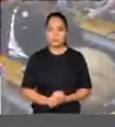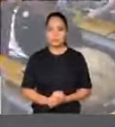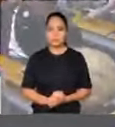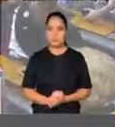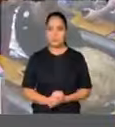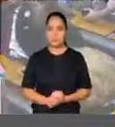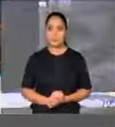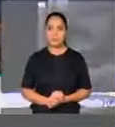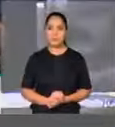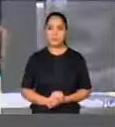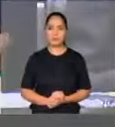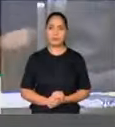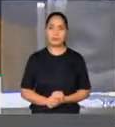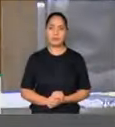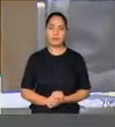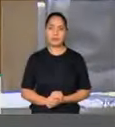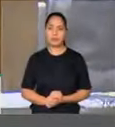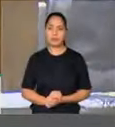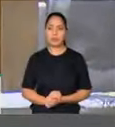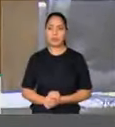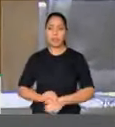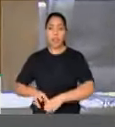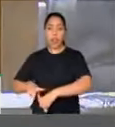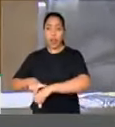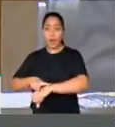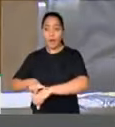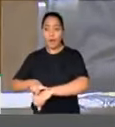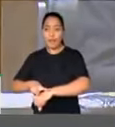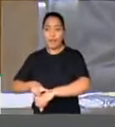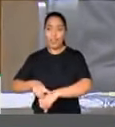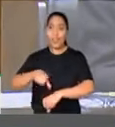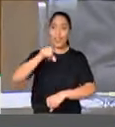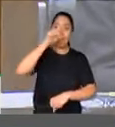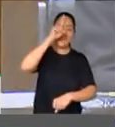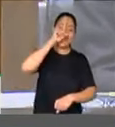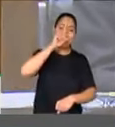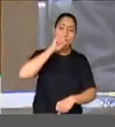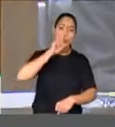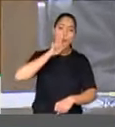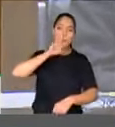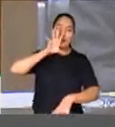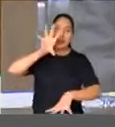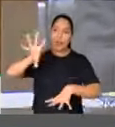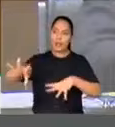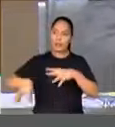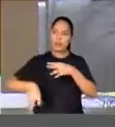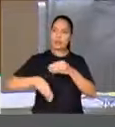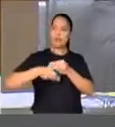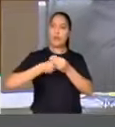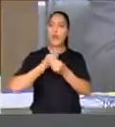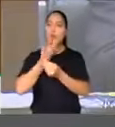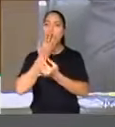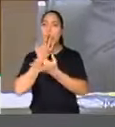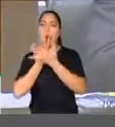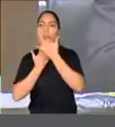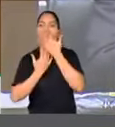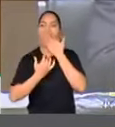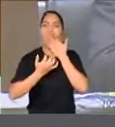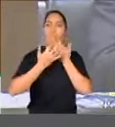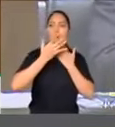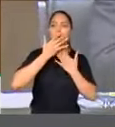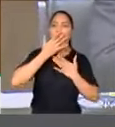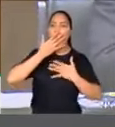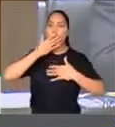E ao verde e ao amarelo se juntaram outras cores que tomaram conta